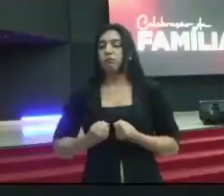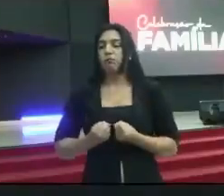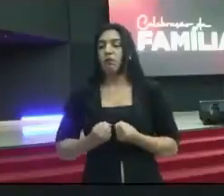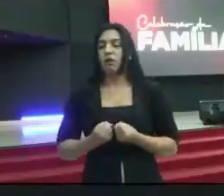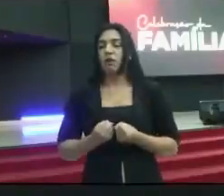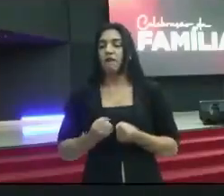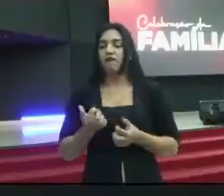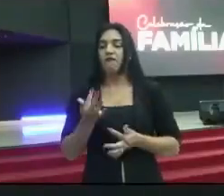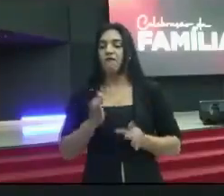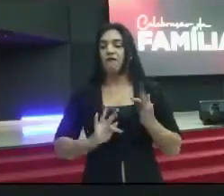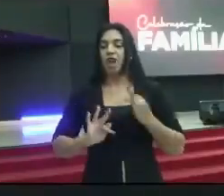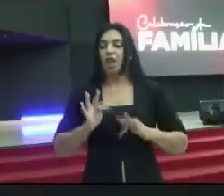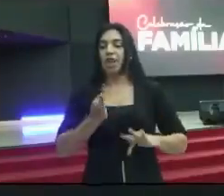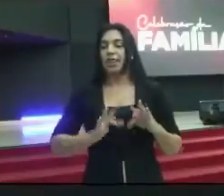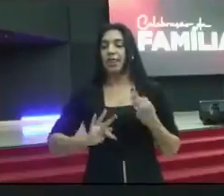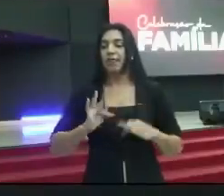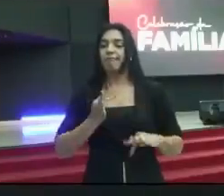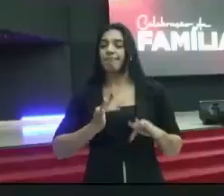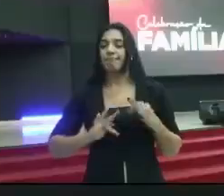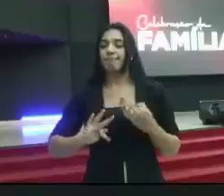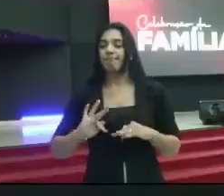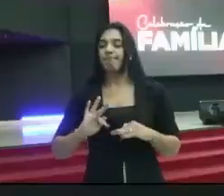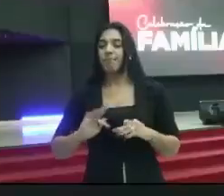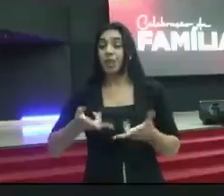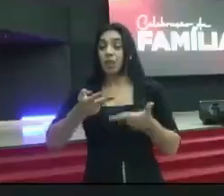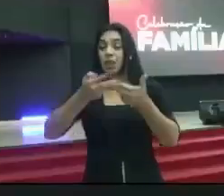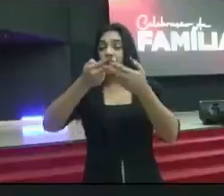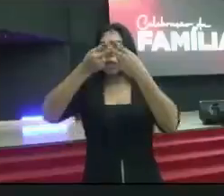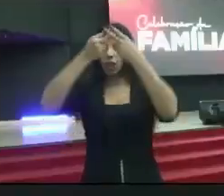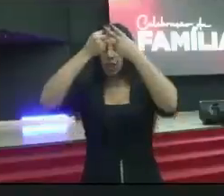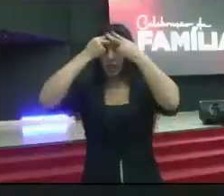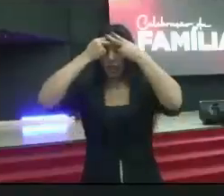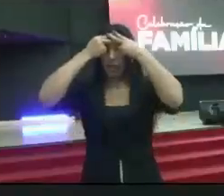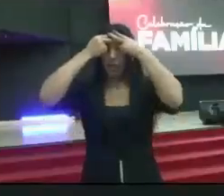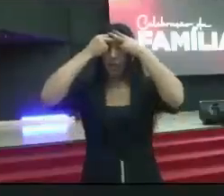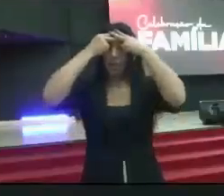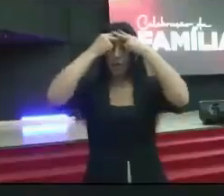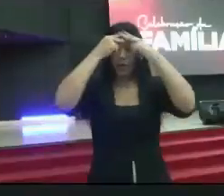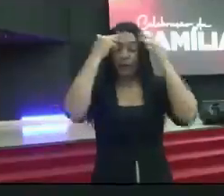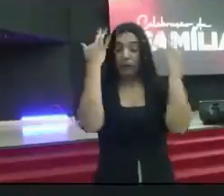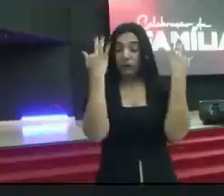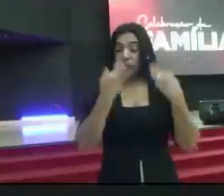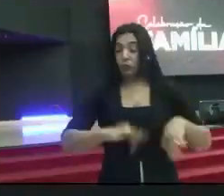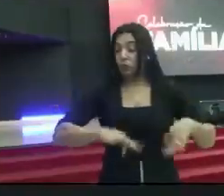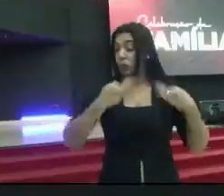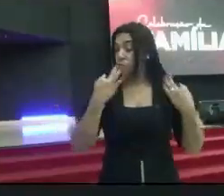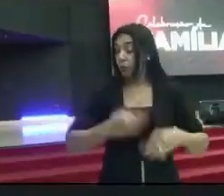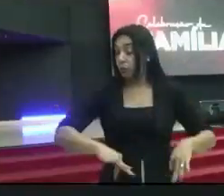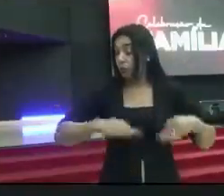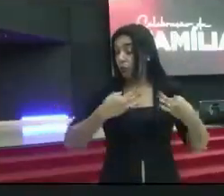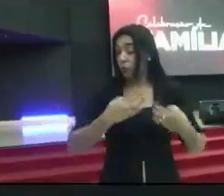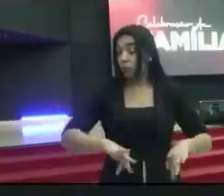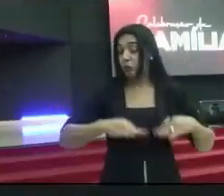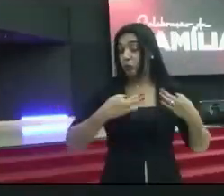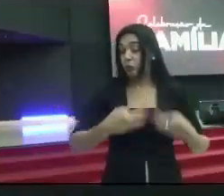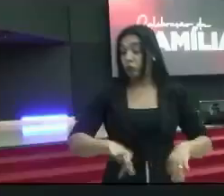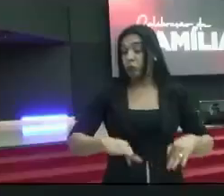uma ferida, um trauma, uma dor.